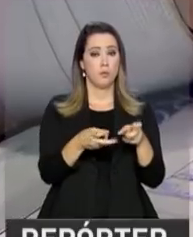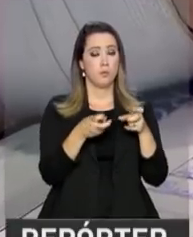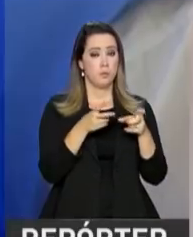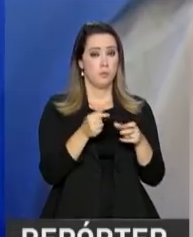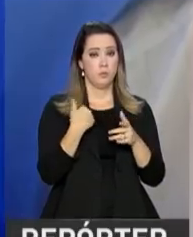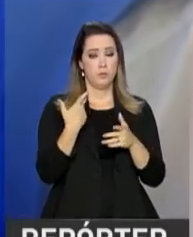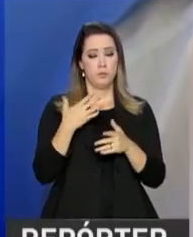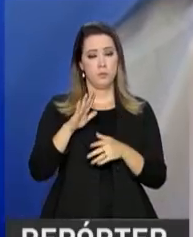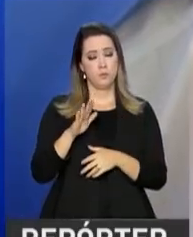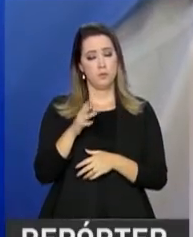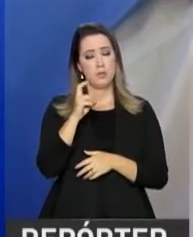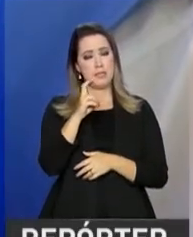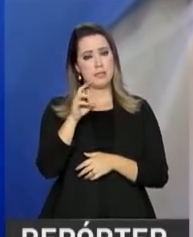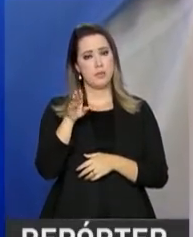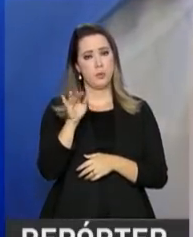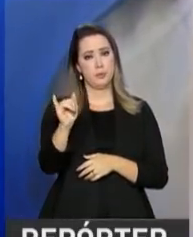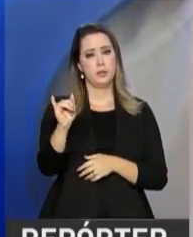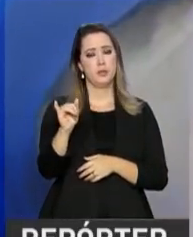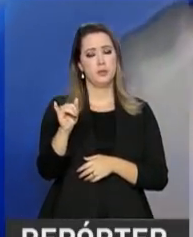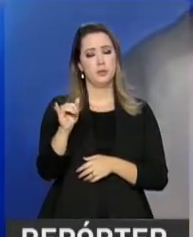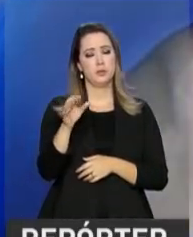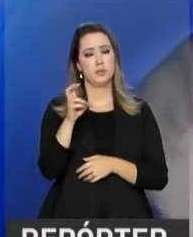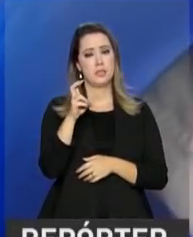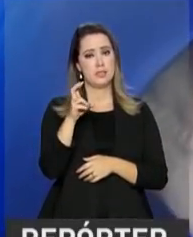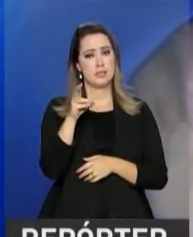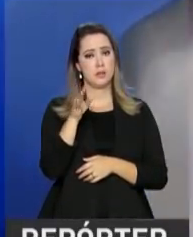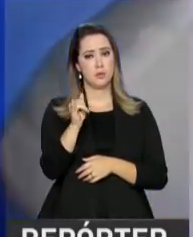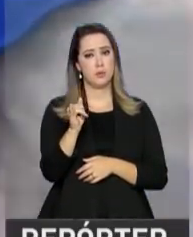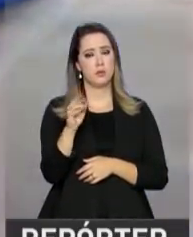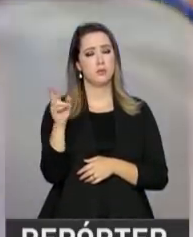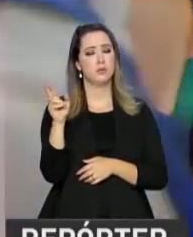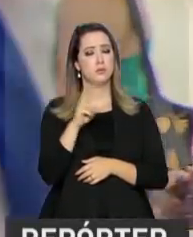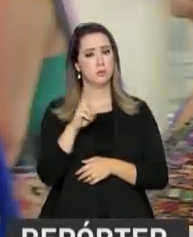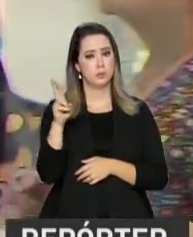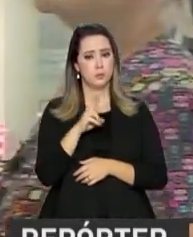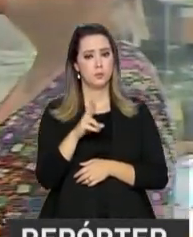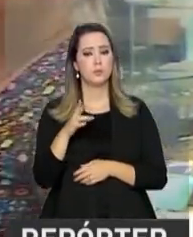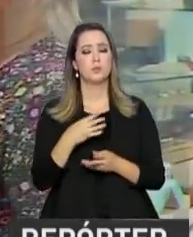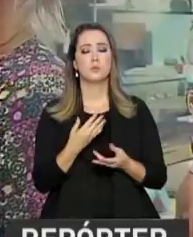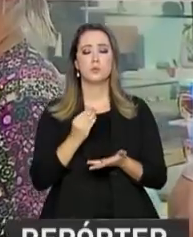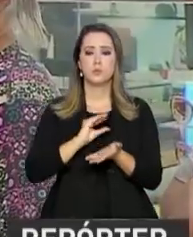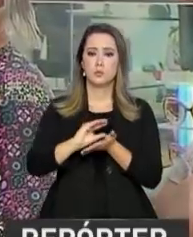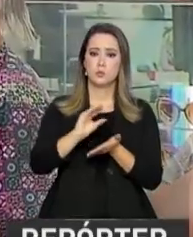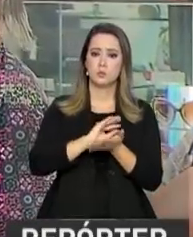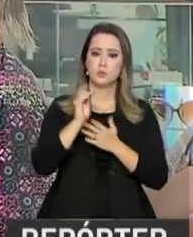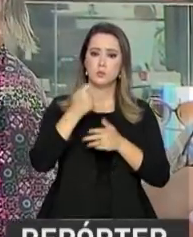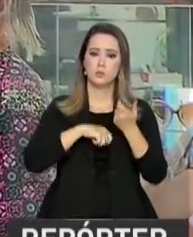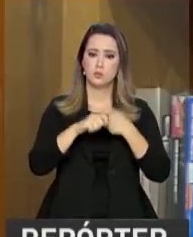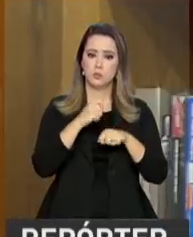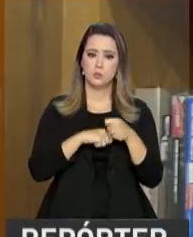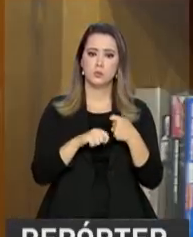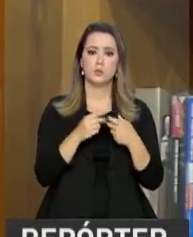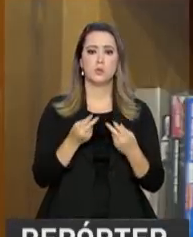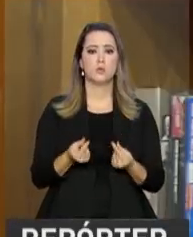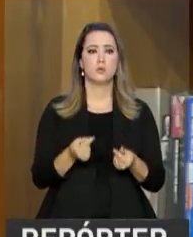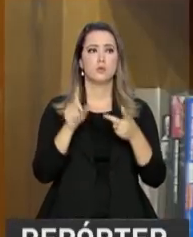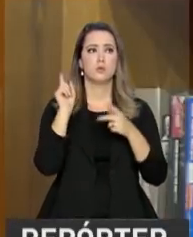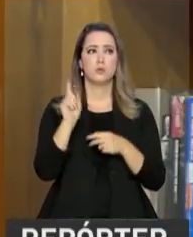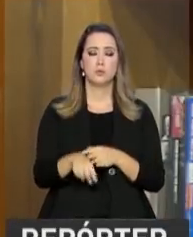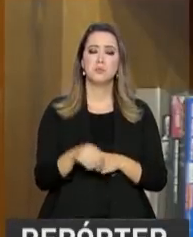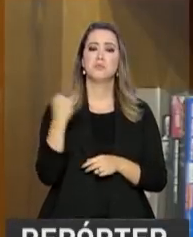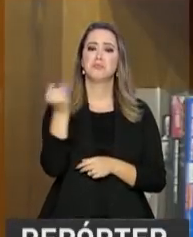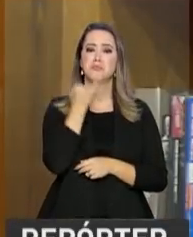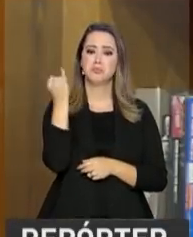é que cerca de cinco milhões e 600 milhões de reais sejam injetados na economia os valores são